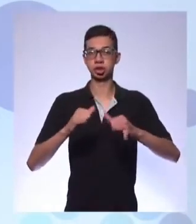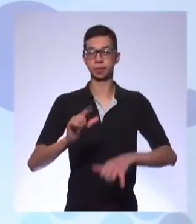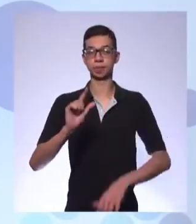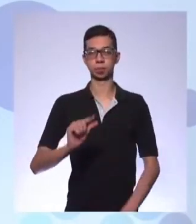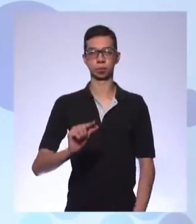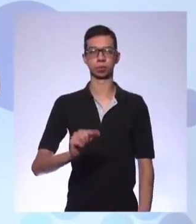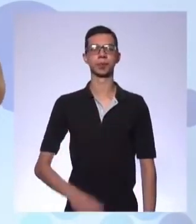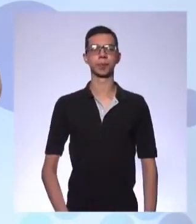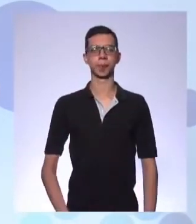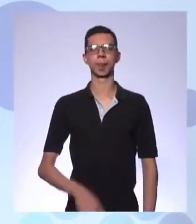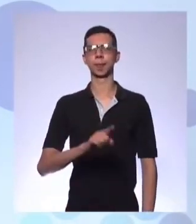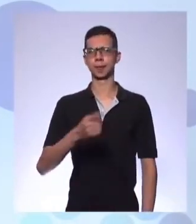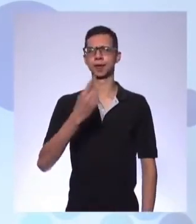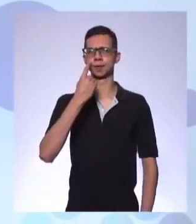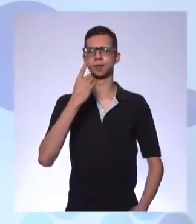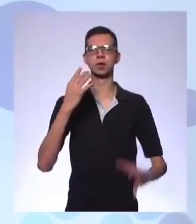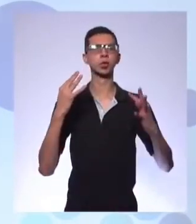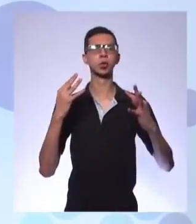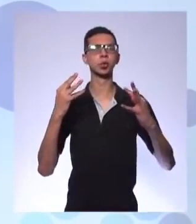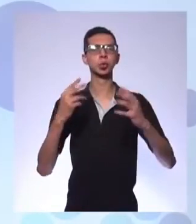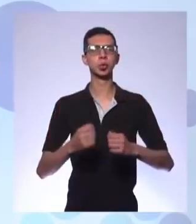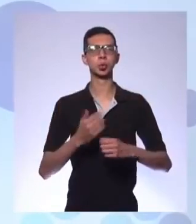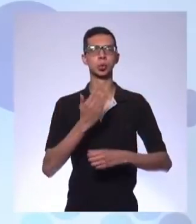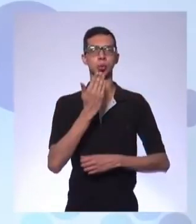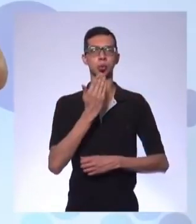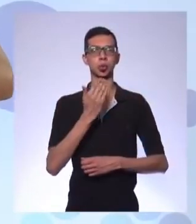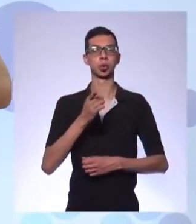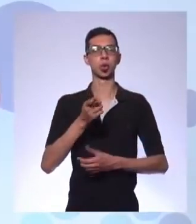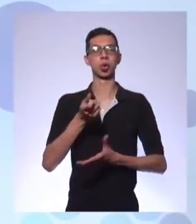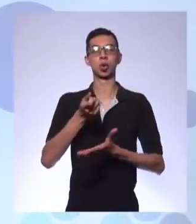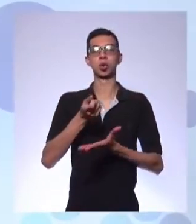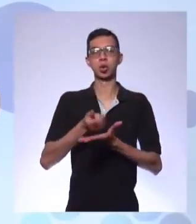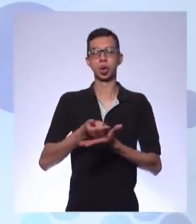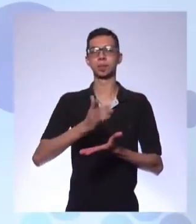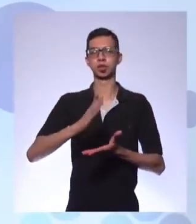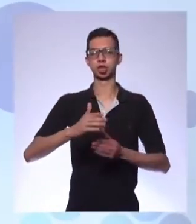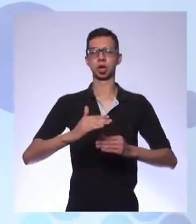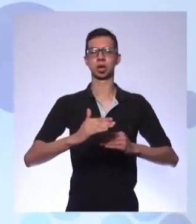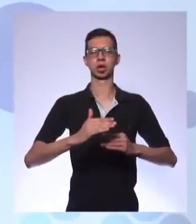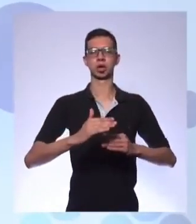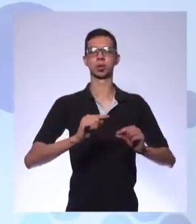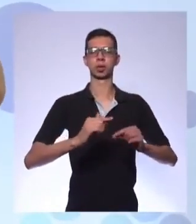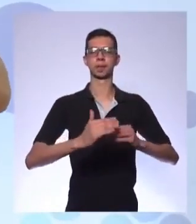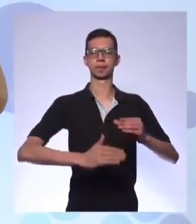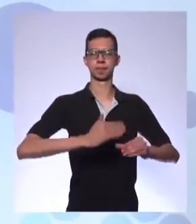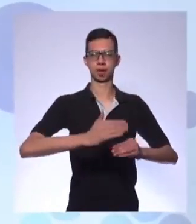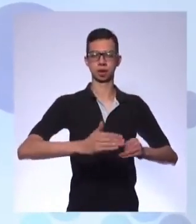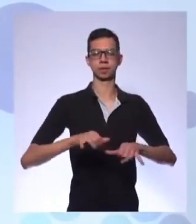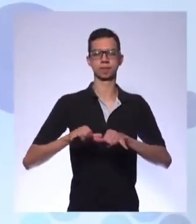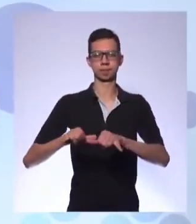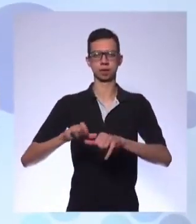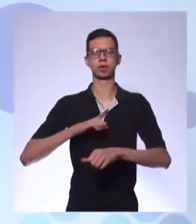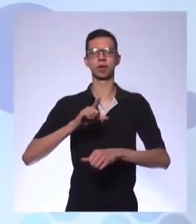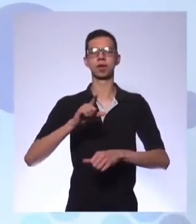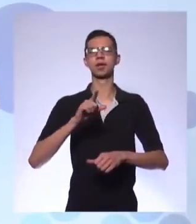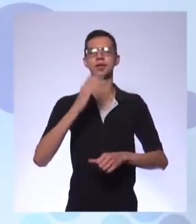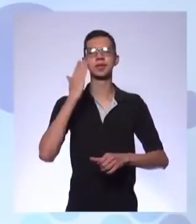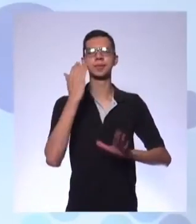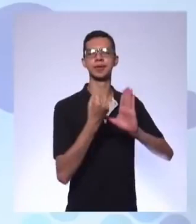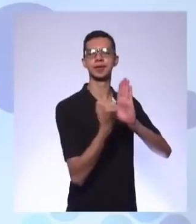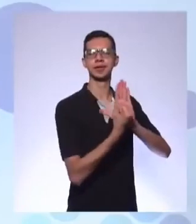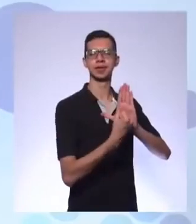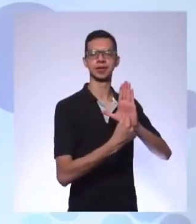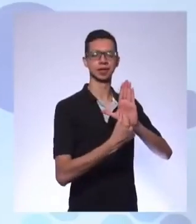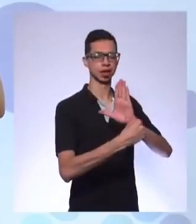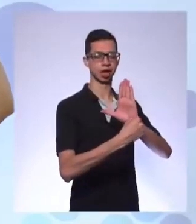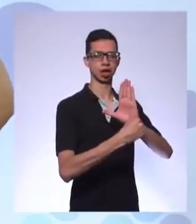assim: todos os alimentos que você compra embalados no mercado e tudo mais, vem uma etiquetinha lá e tal, com a informação